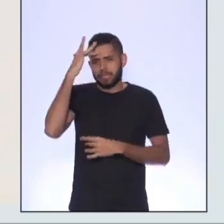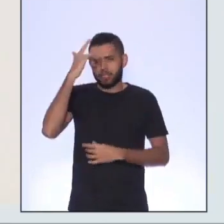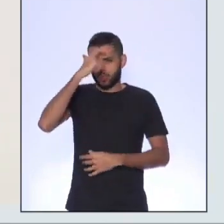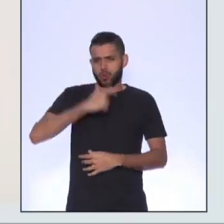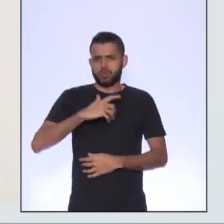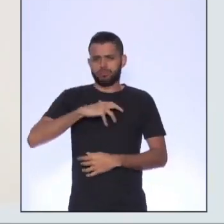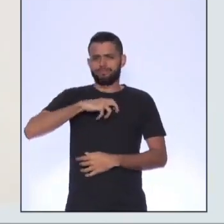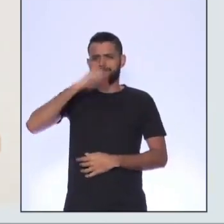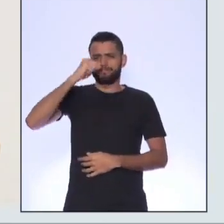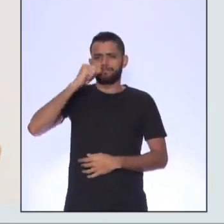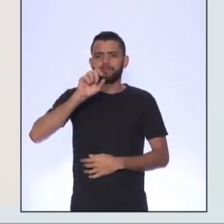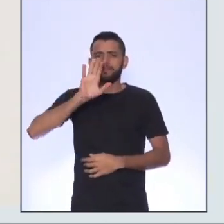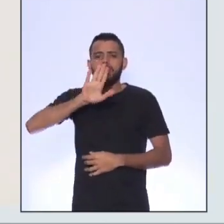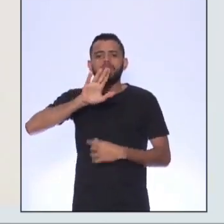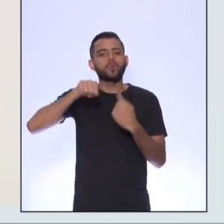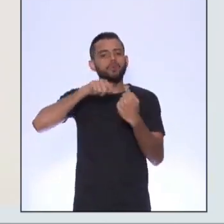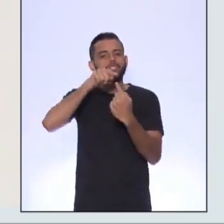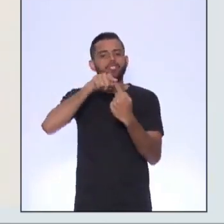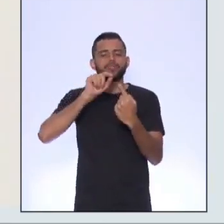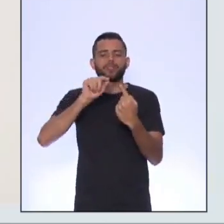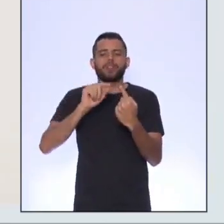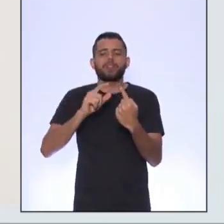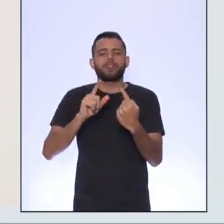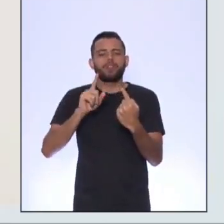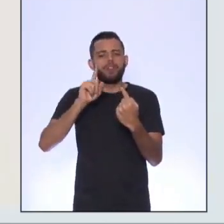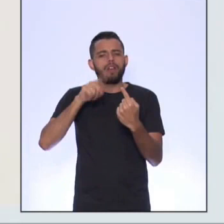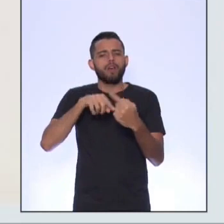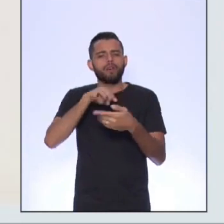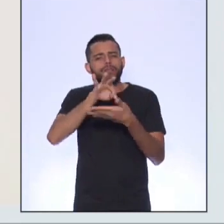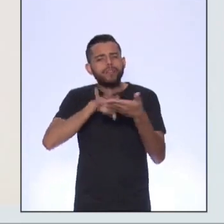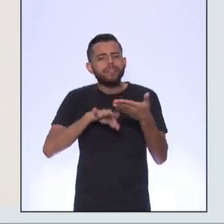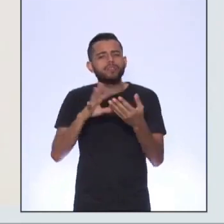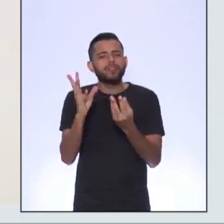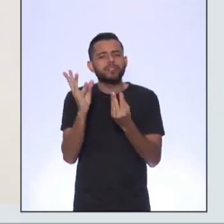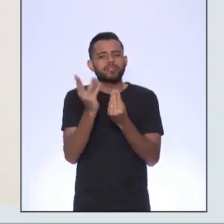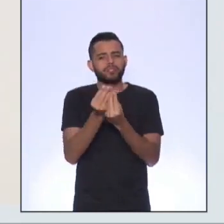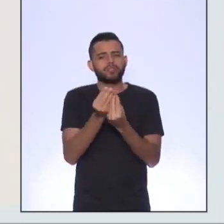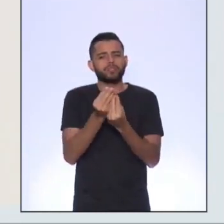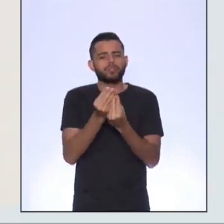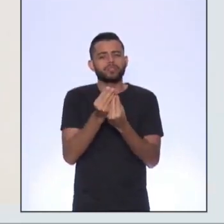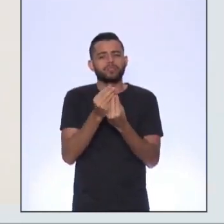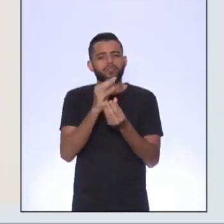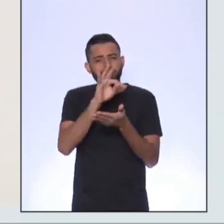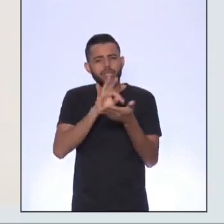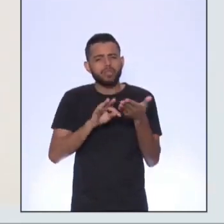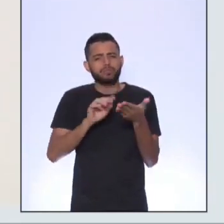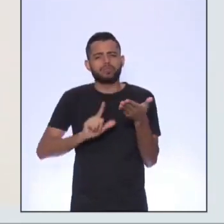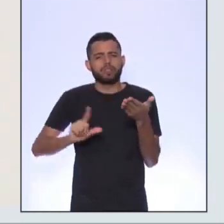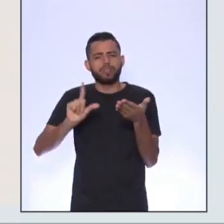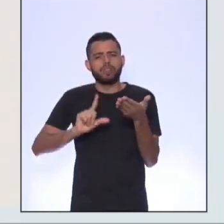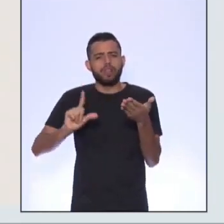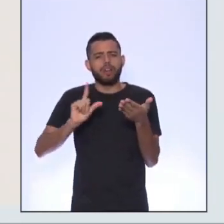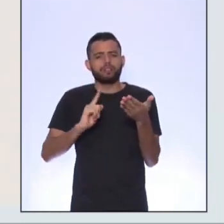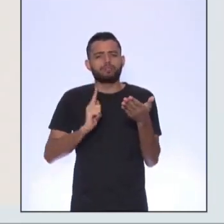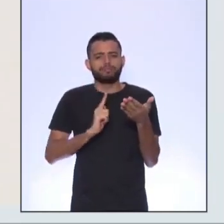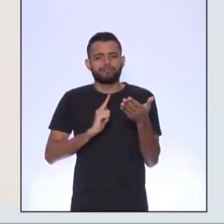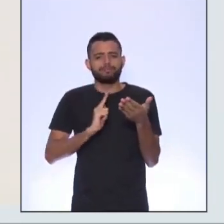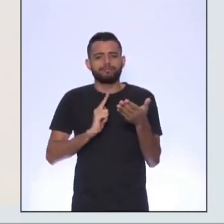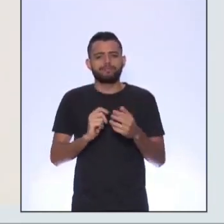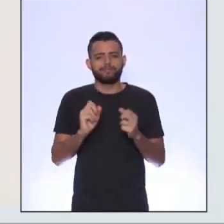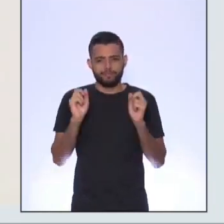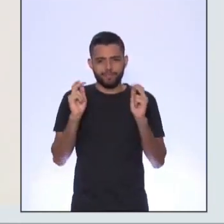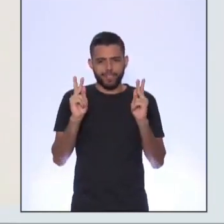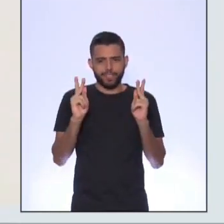O objetivo aqui é emotivo, é um texto artístico, consequentemente é um texto literário.